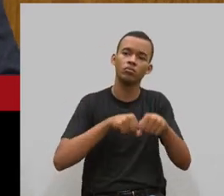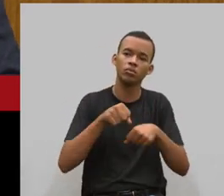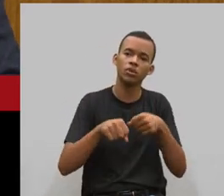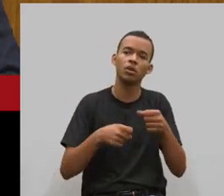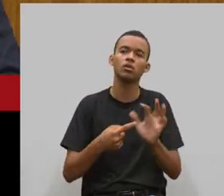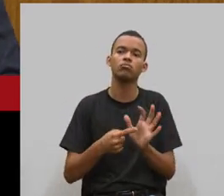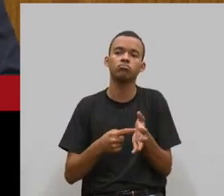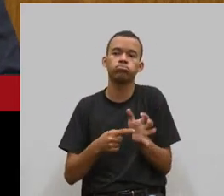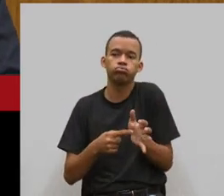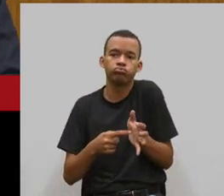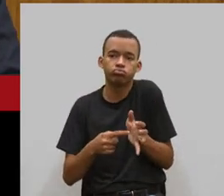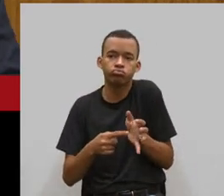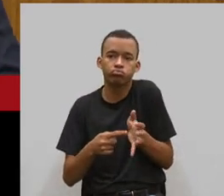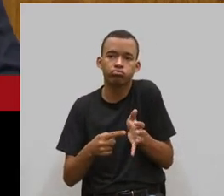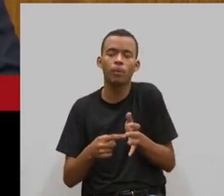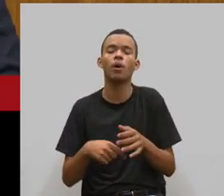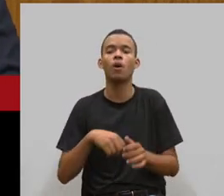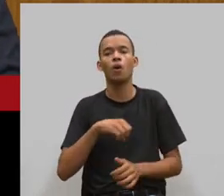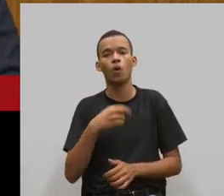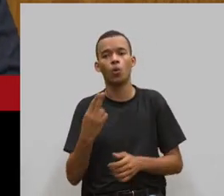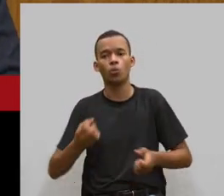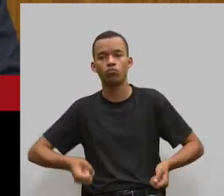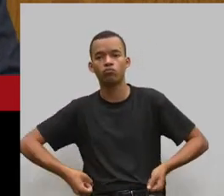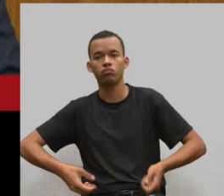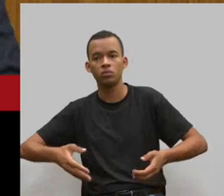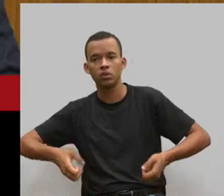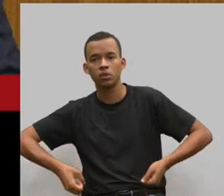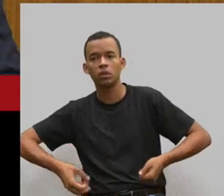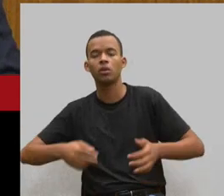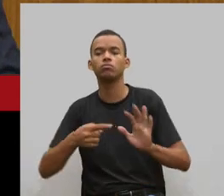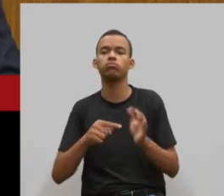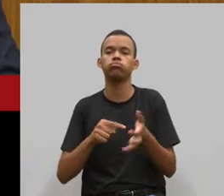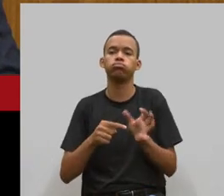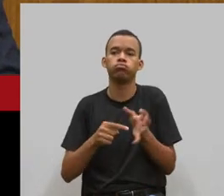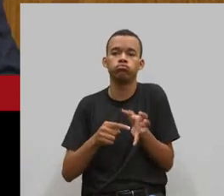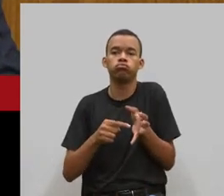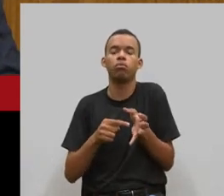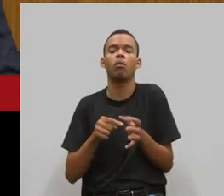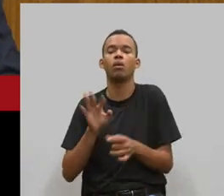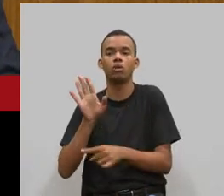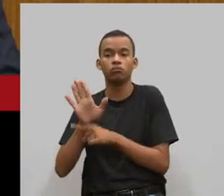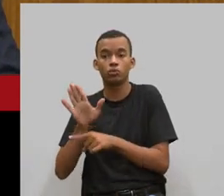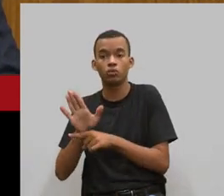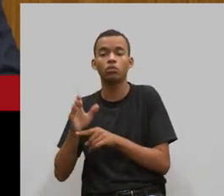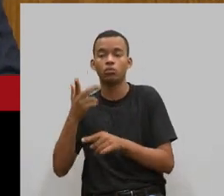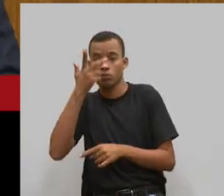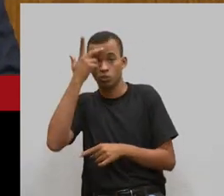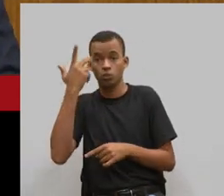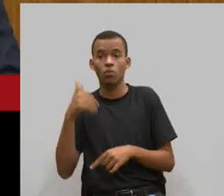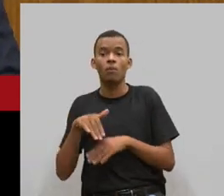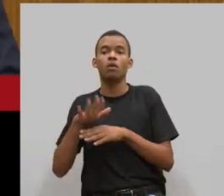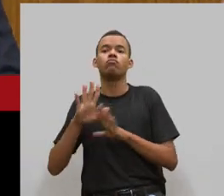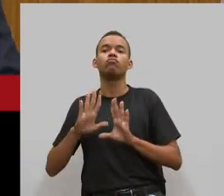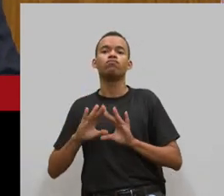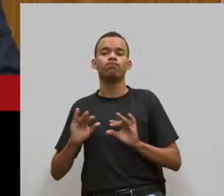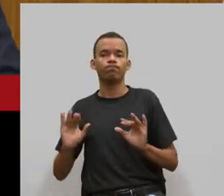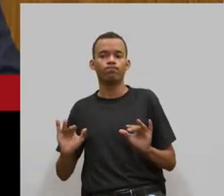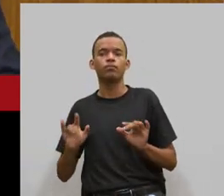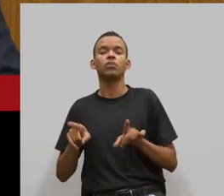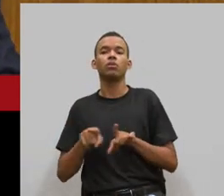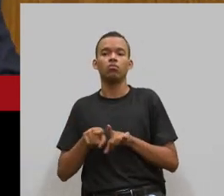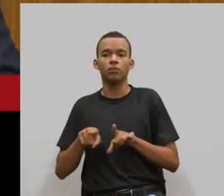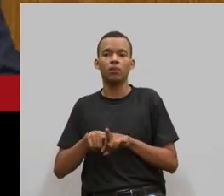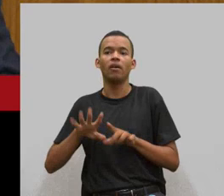trazer alívio e consolo para aqueles que vão usá-las mas também paraos familiares porque os familiares às